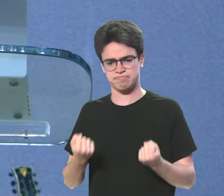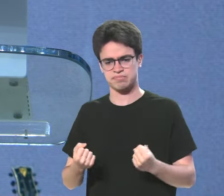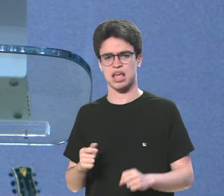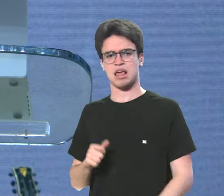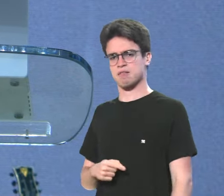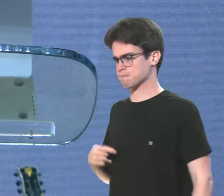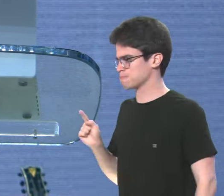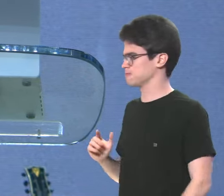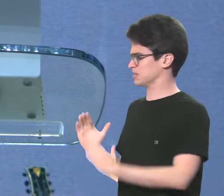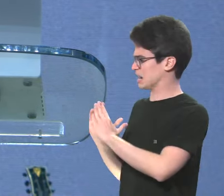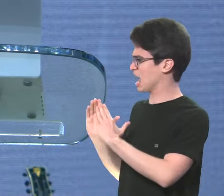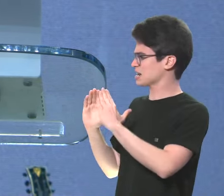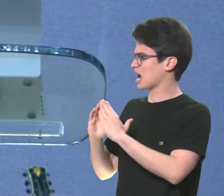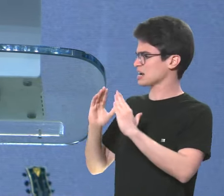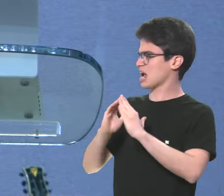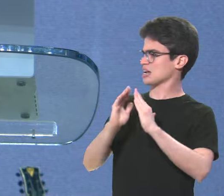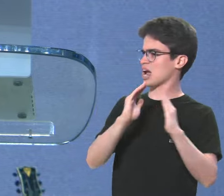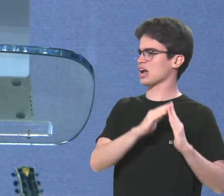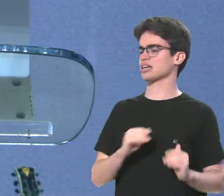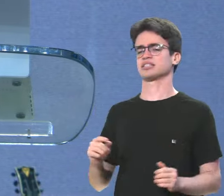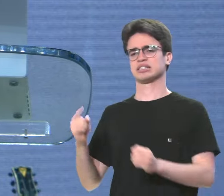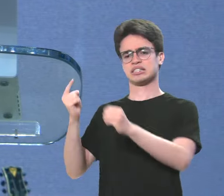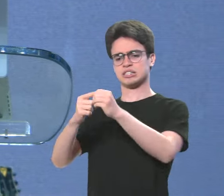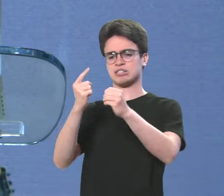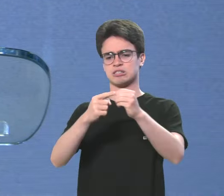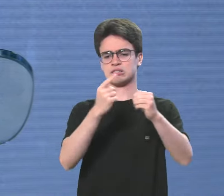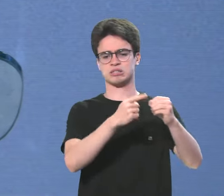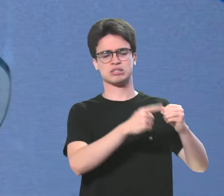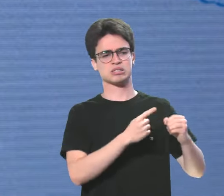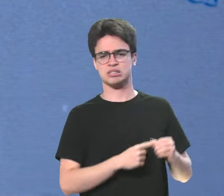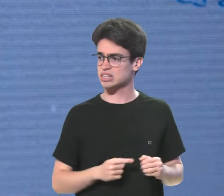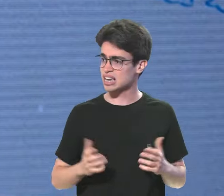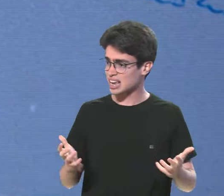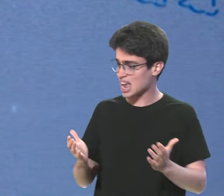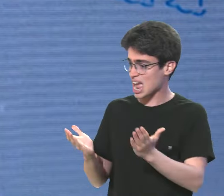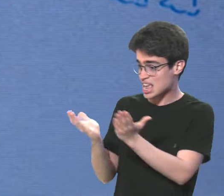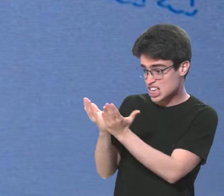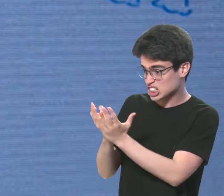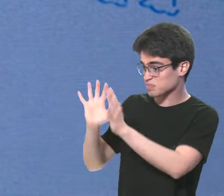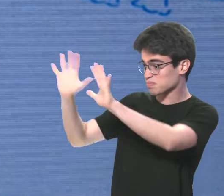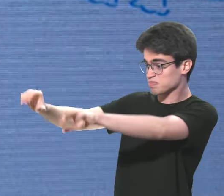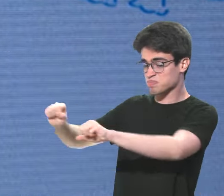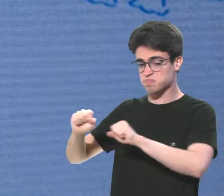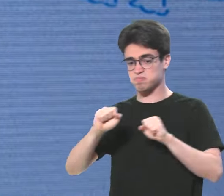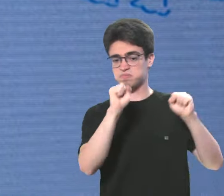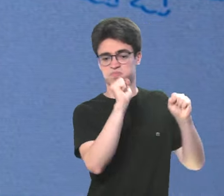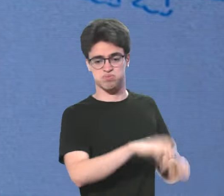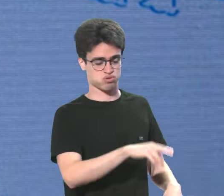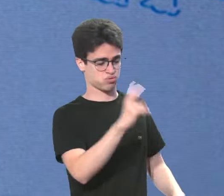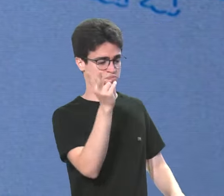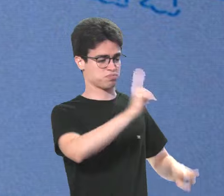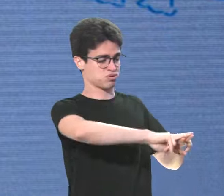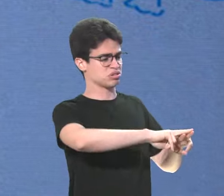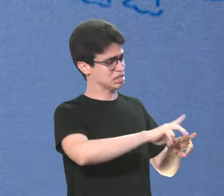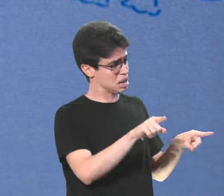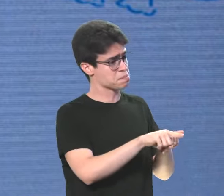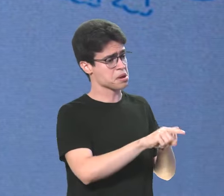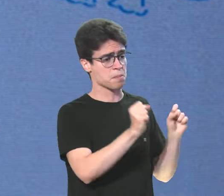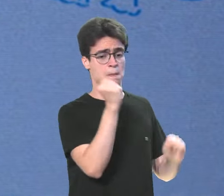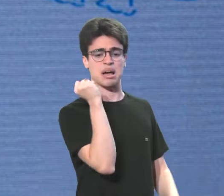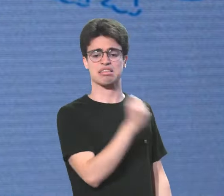casa de cidade em cidade buscando cristãos para levar paraa prisão e até matar